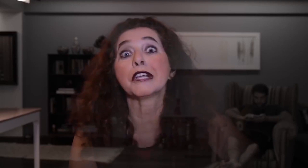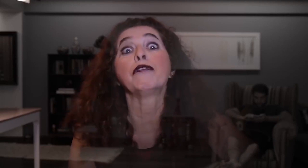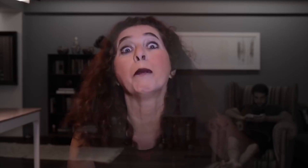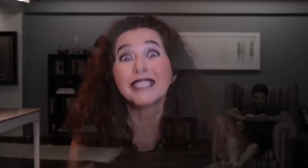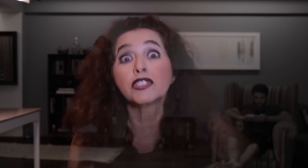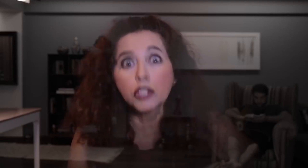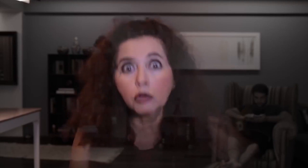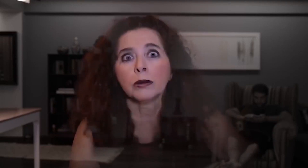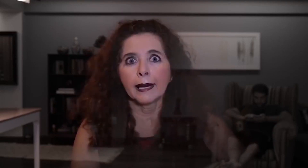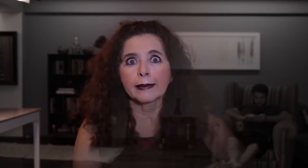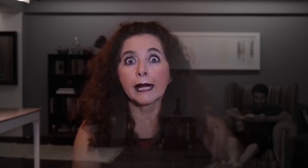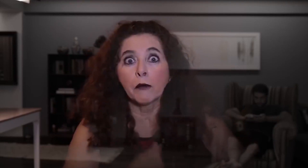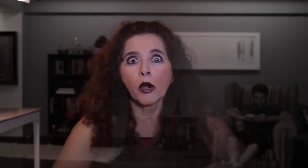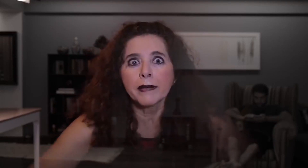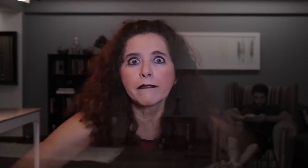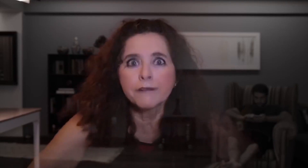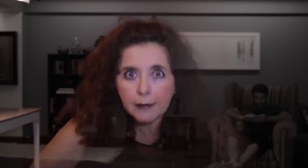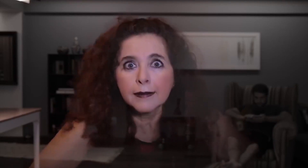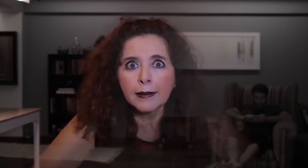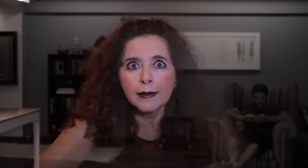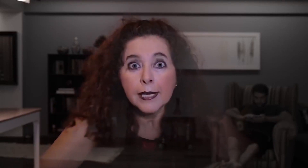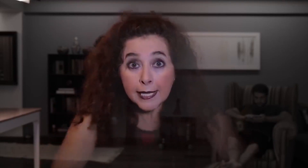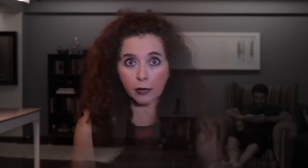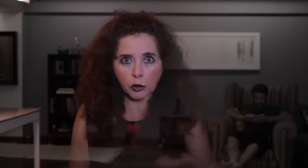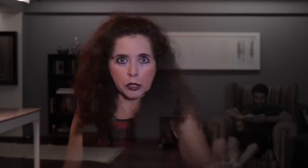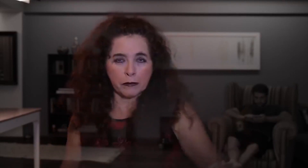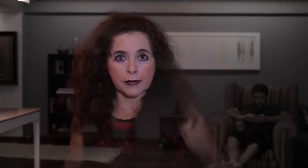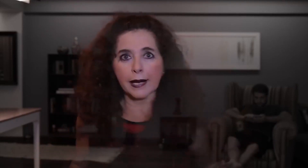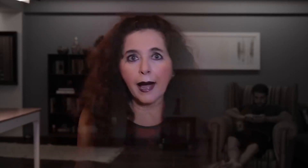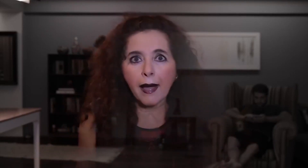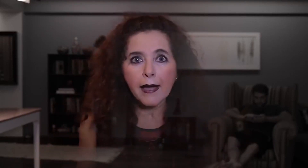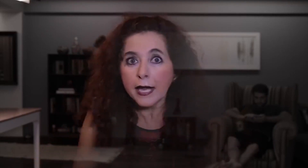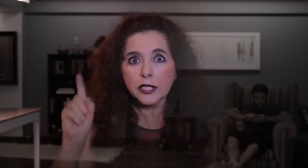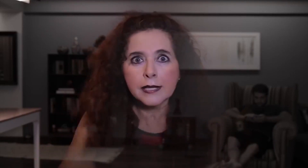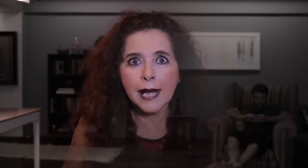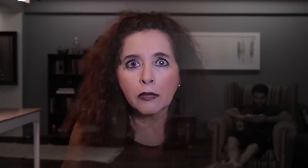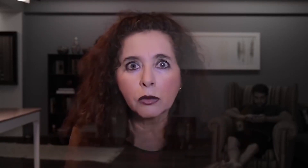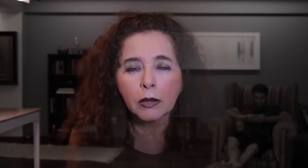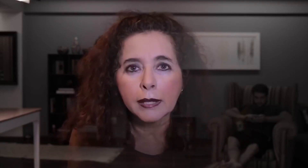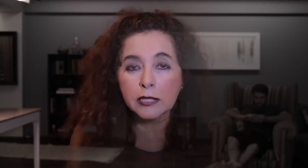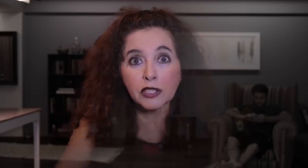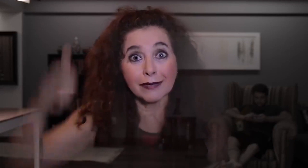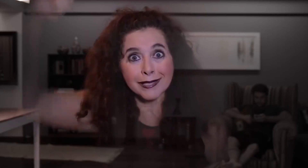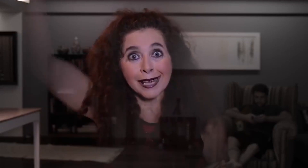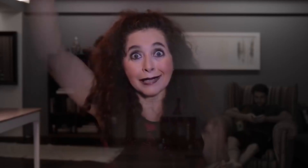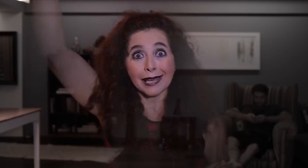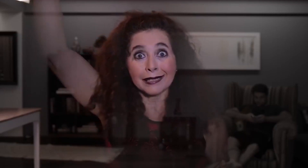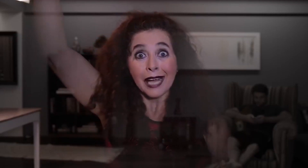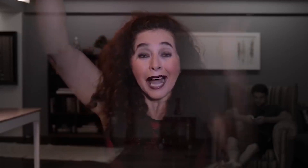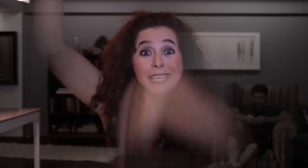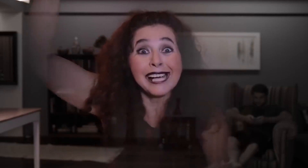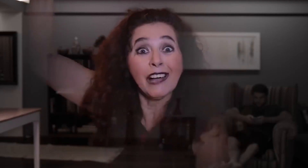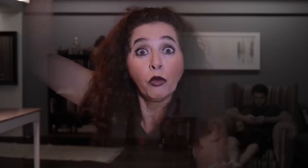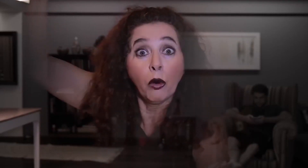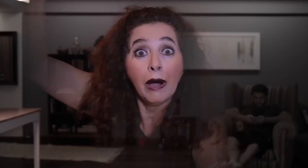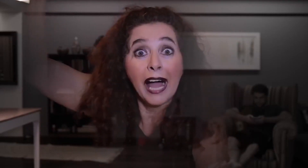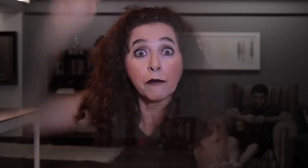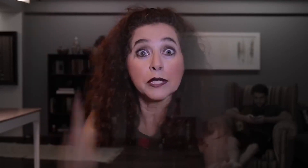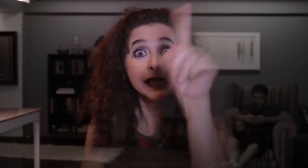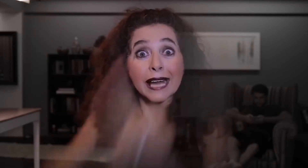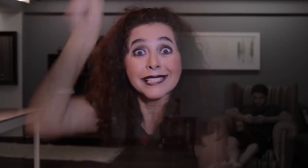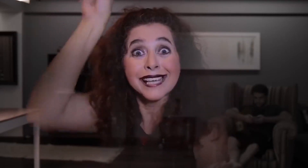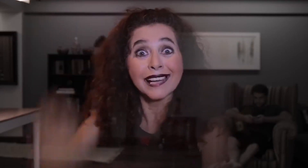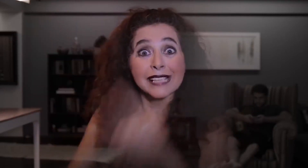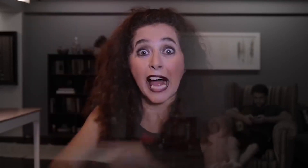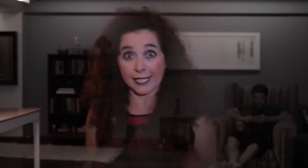do Adriano, né? Mas na verdade esse foi um bandido, tá? Que acabou com a minha vida. E aí, quando eu quis me vingar, ele desencarnou. Quer dizer, eu já estava